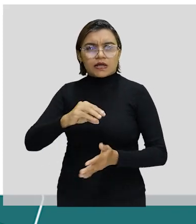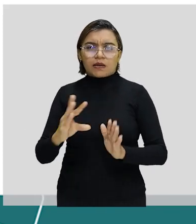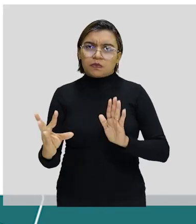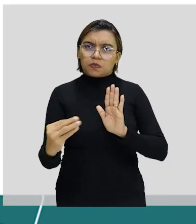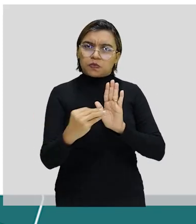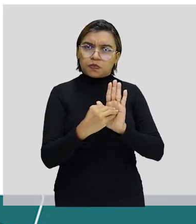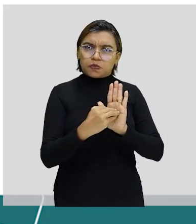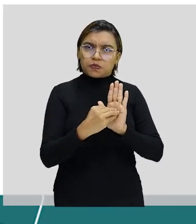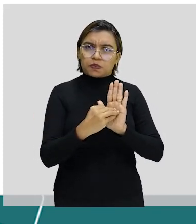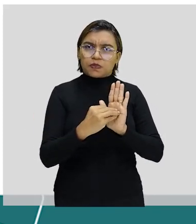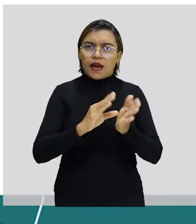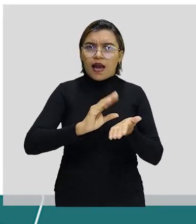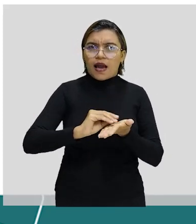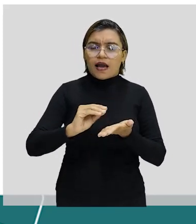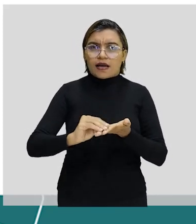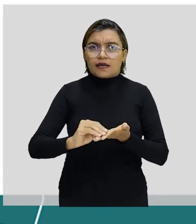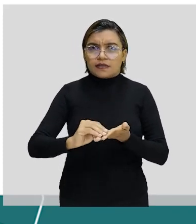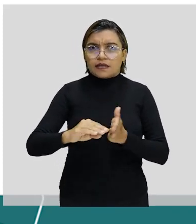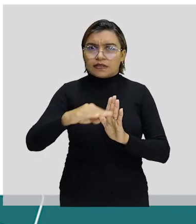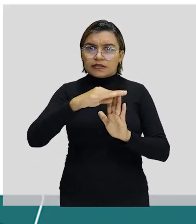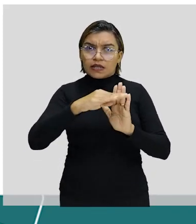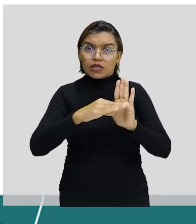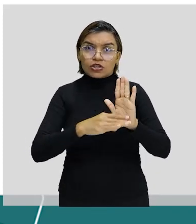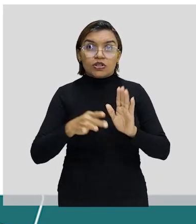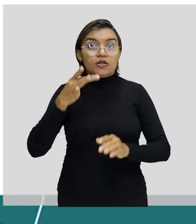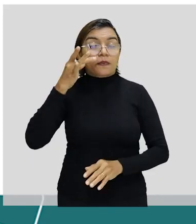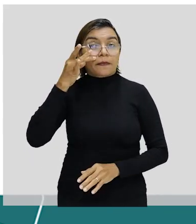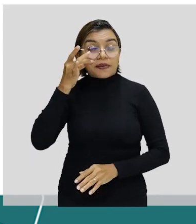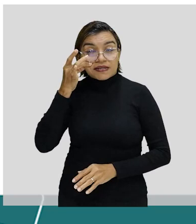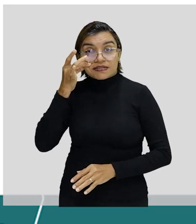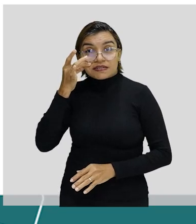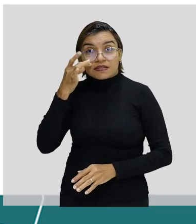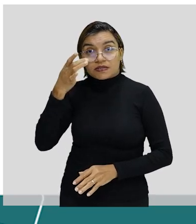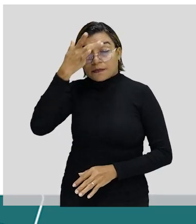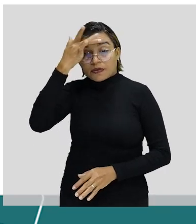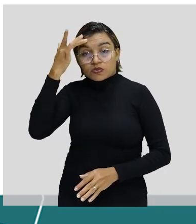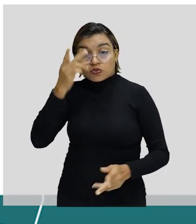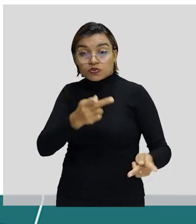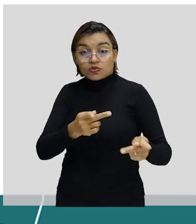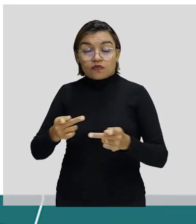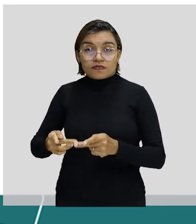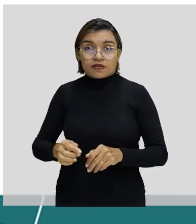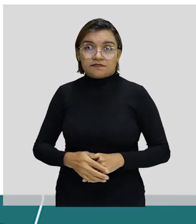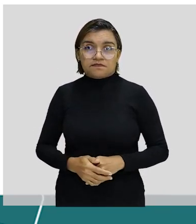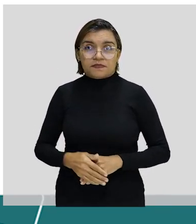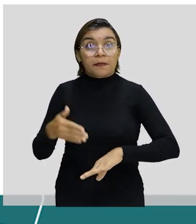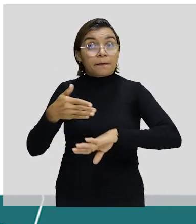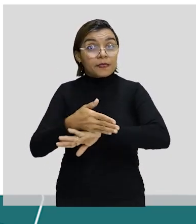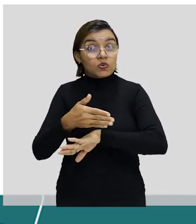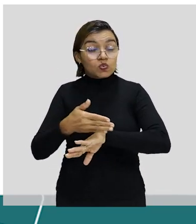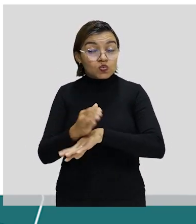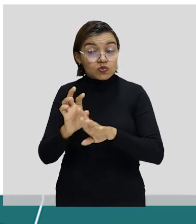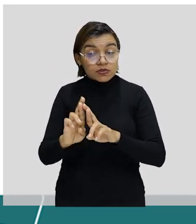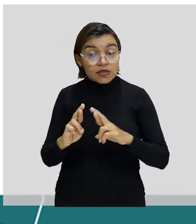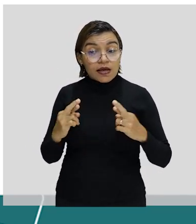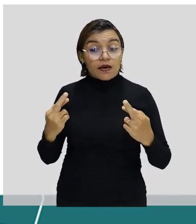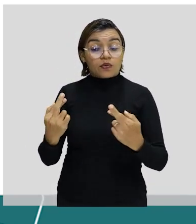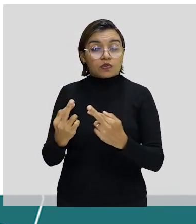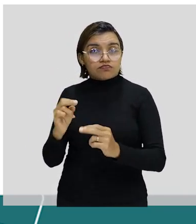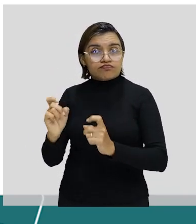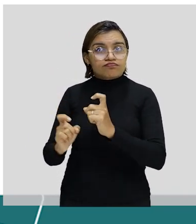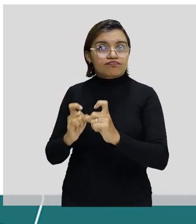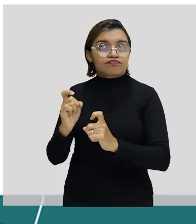de presença e lista de presença dos agentes convidados. Participantes. A reunião